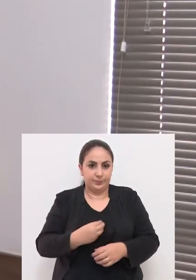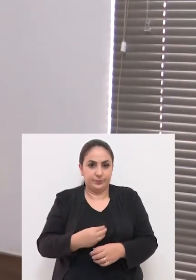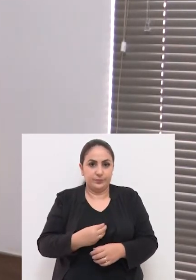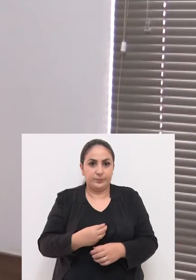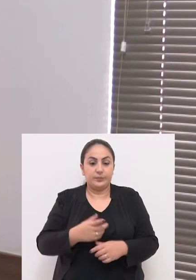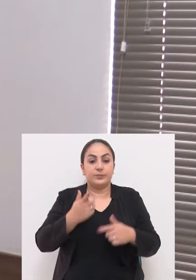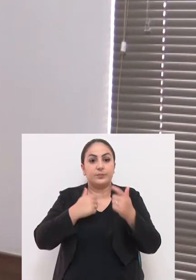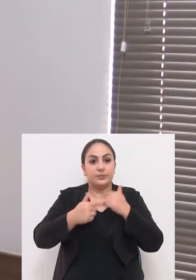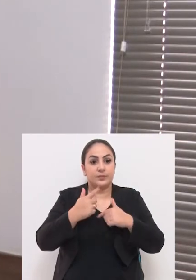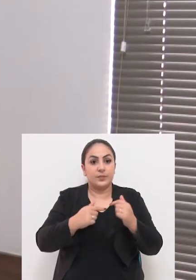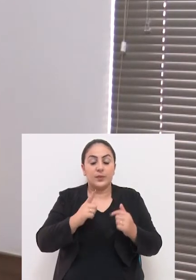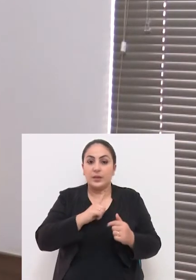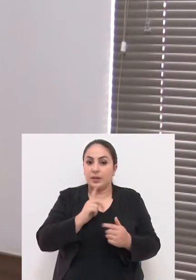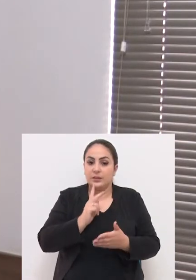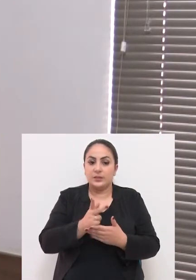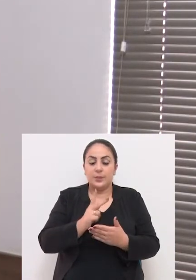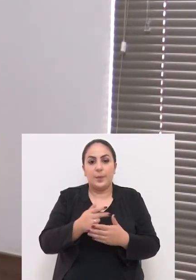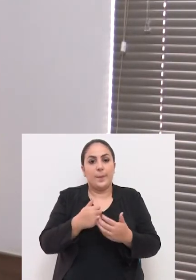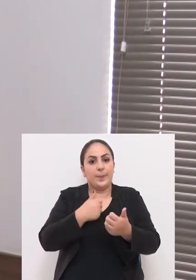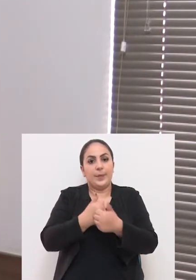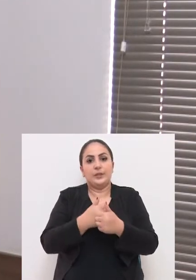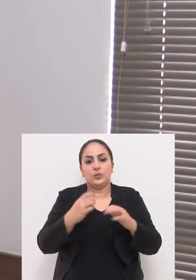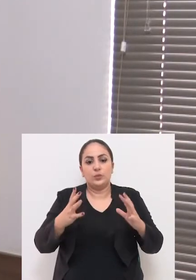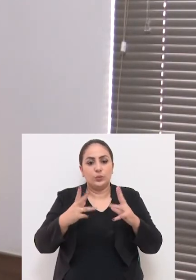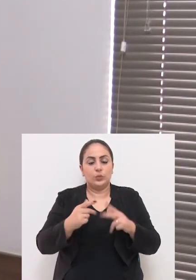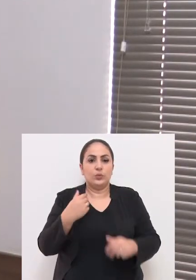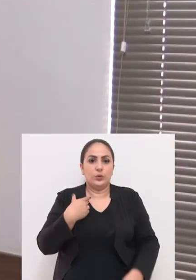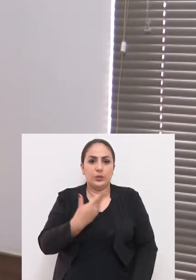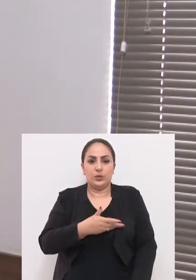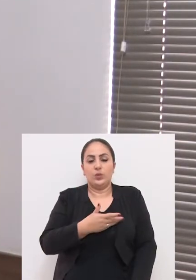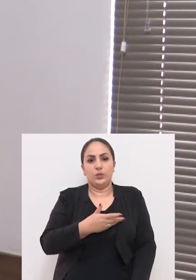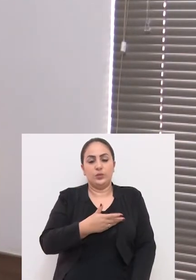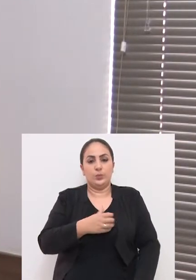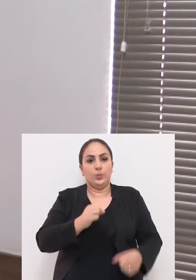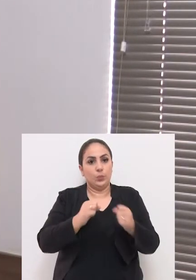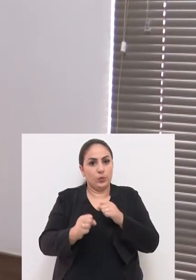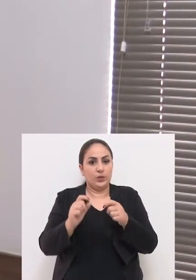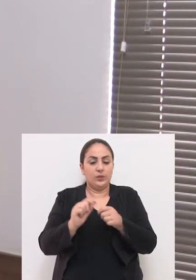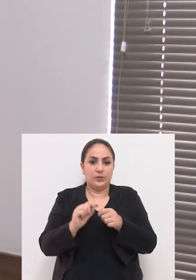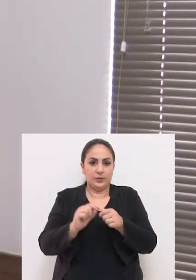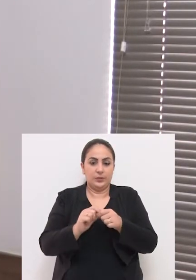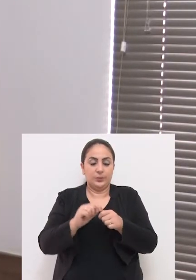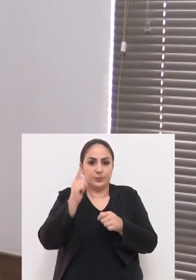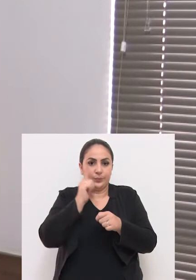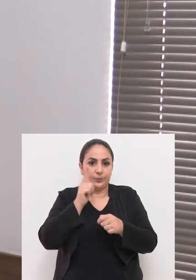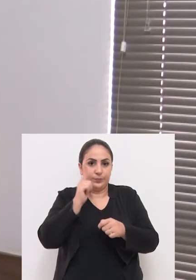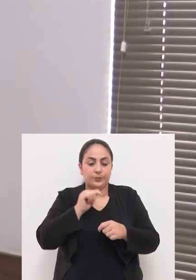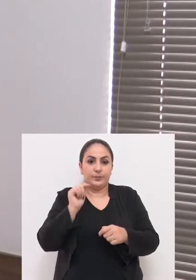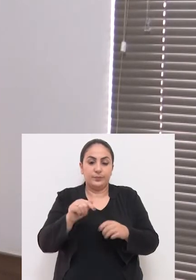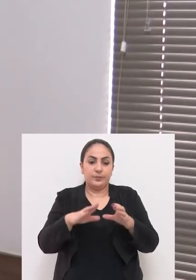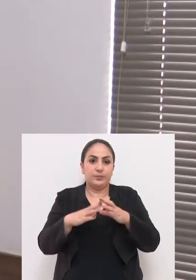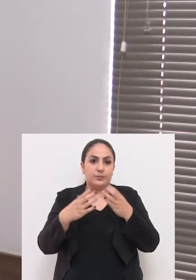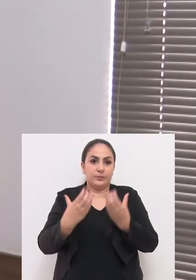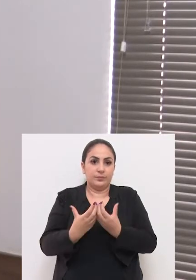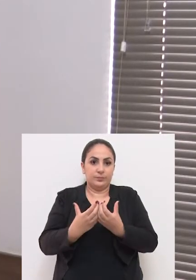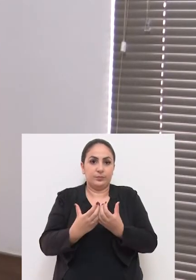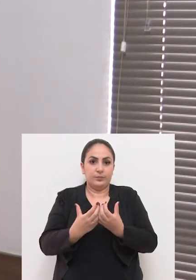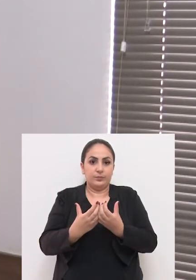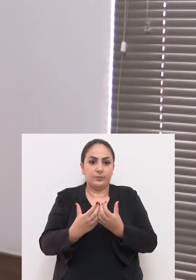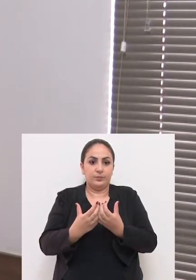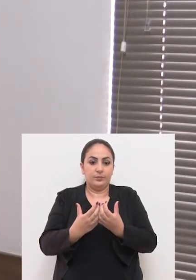Nós desejamos estar sempre próximos e tudo aquilo que a gente puder fazer para que